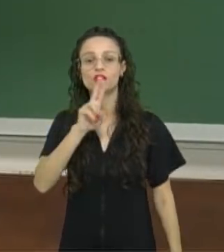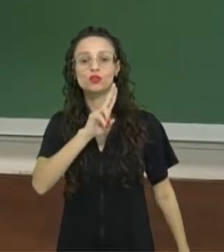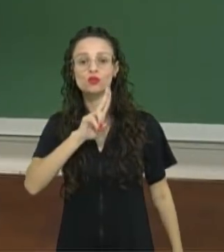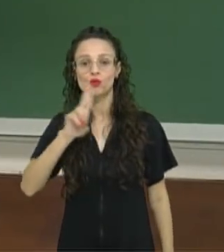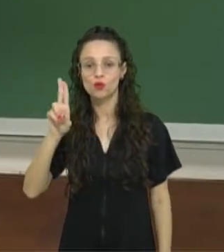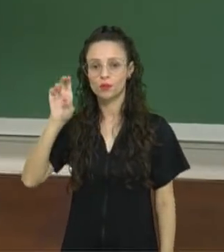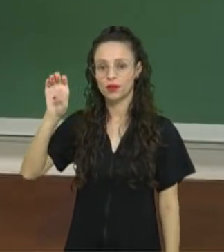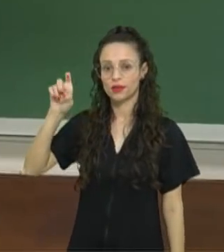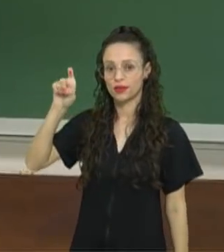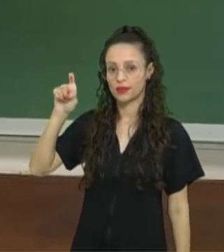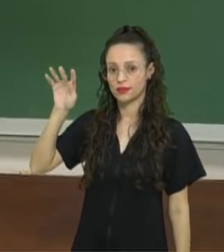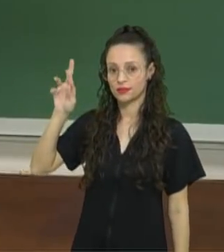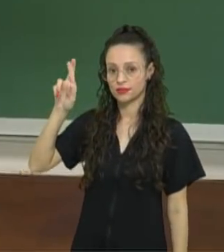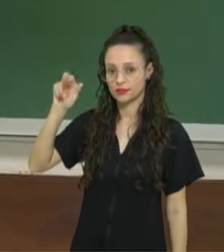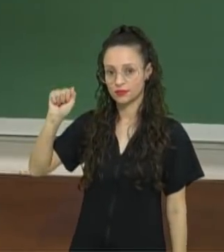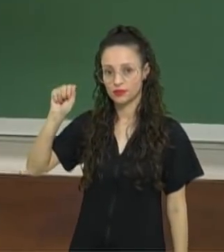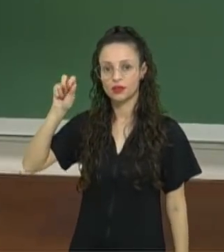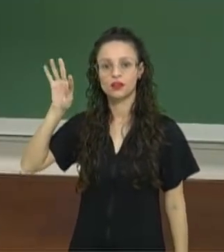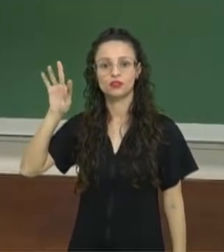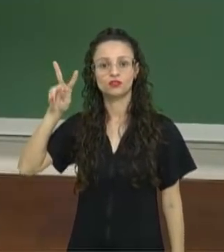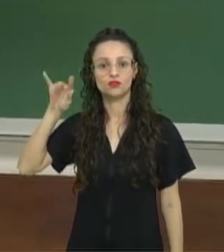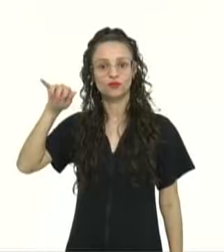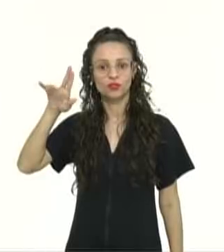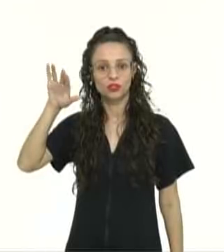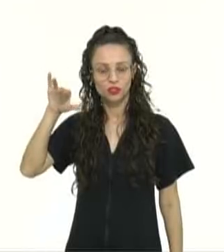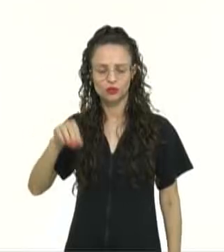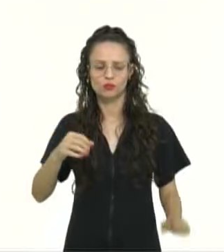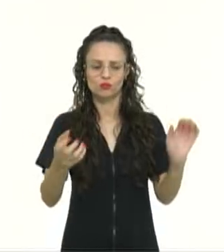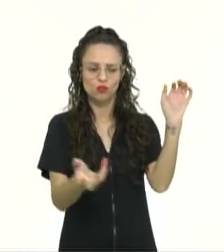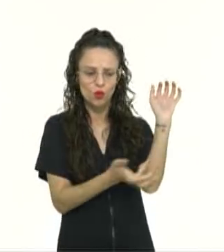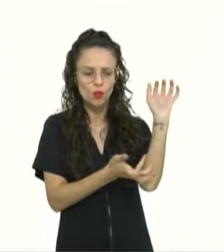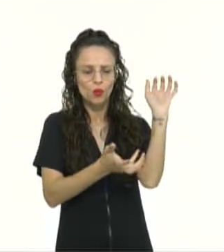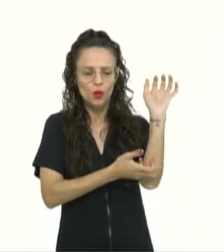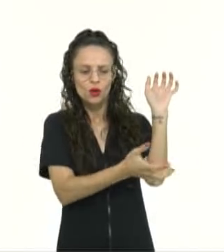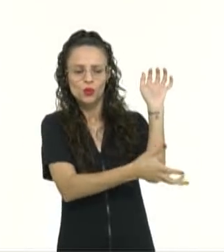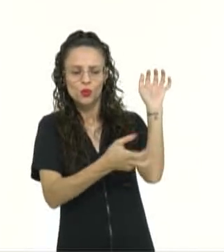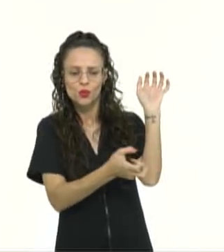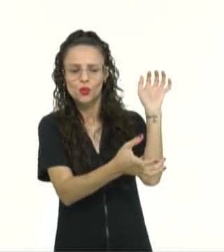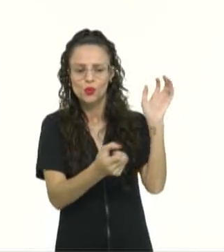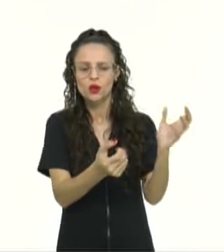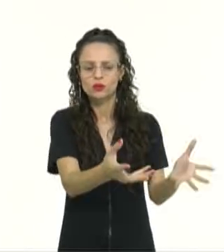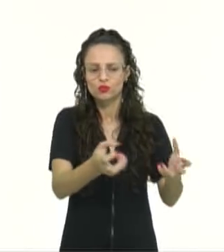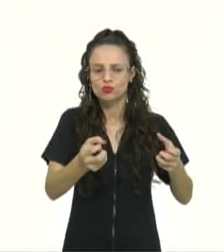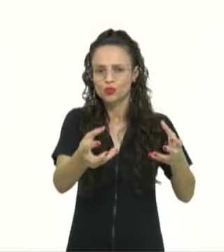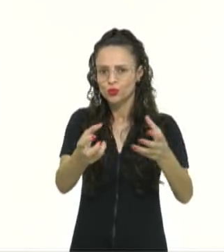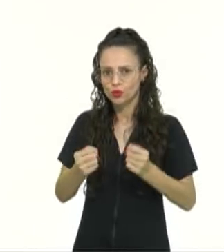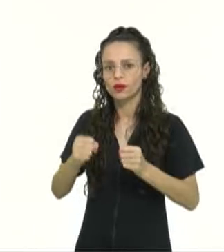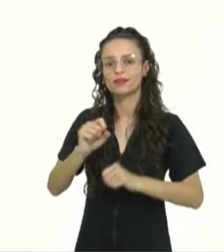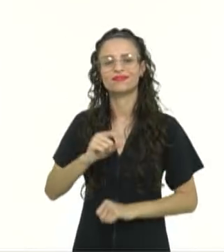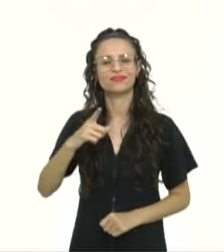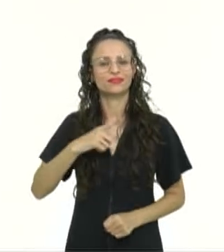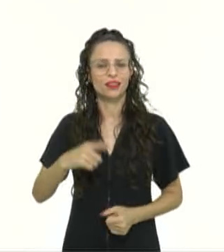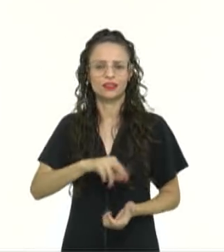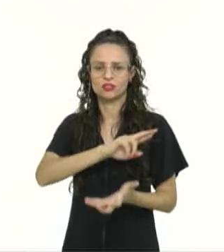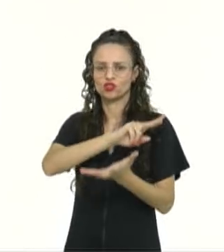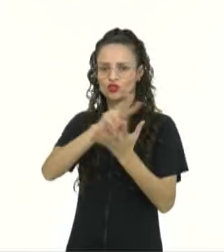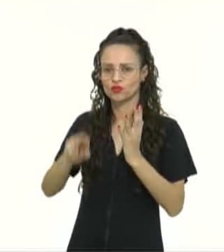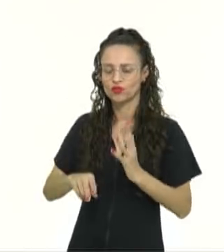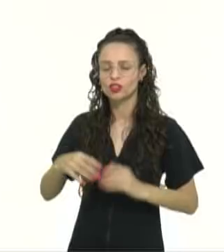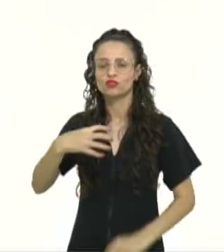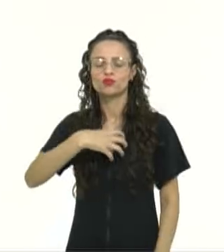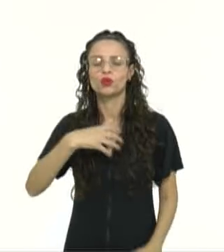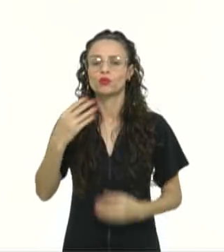denominado extrativismo ou atividade extrativas. Então, existem diferentes formas de aproveitar